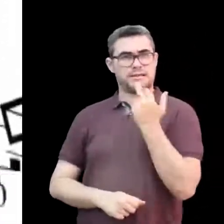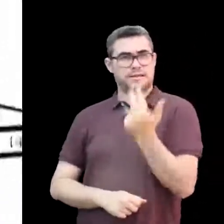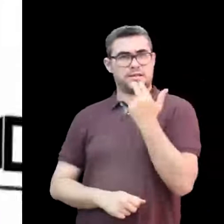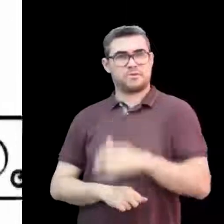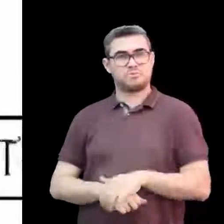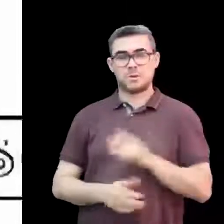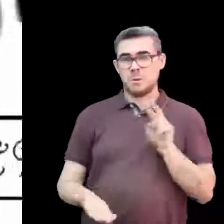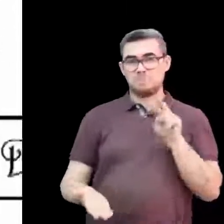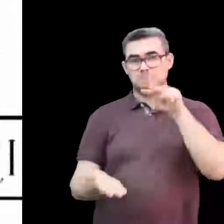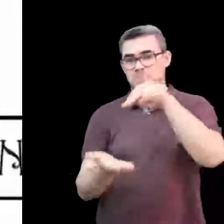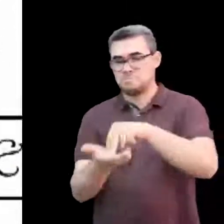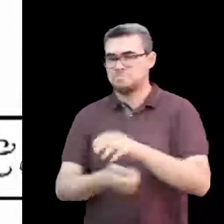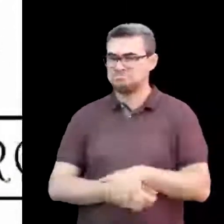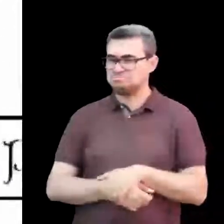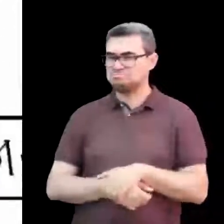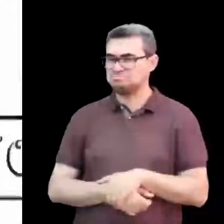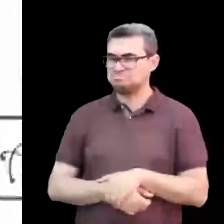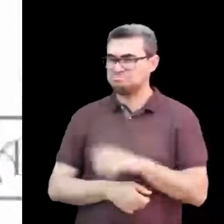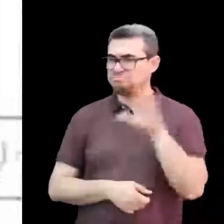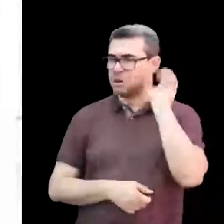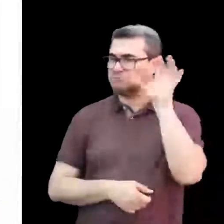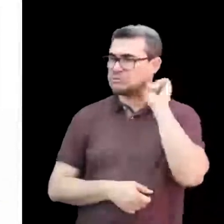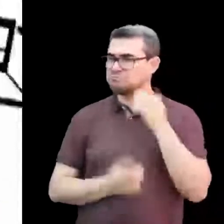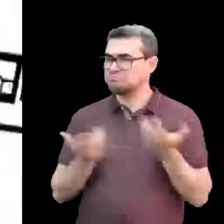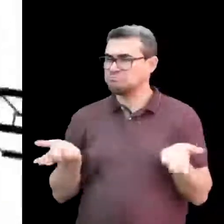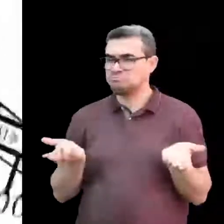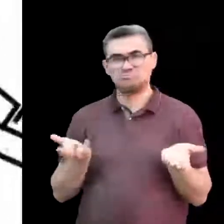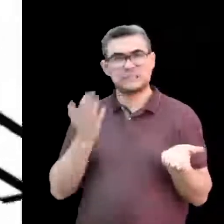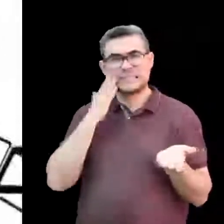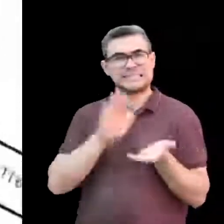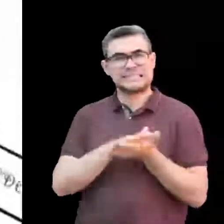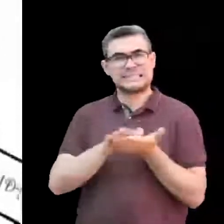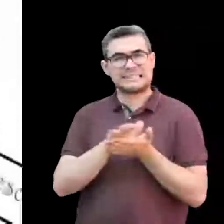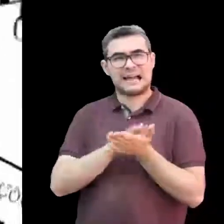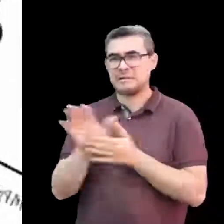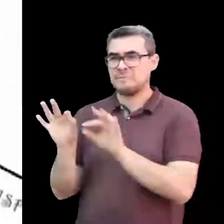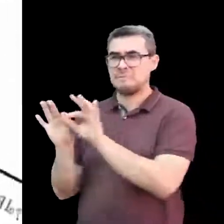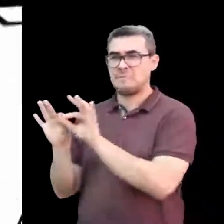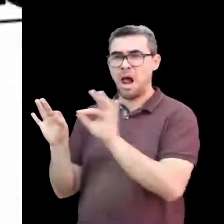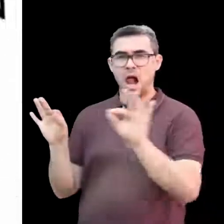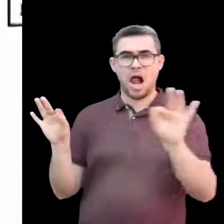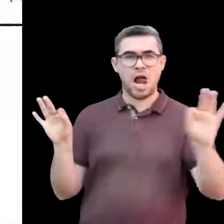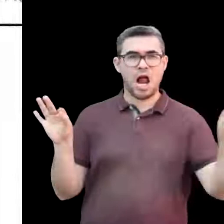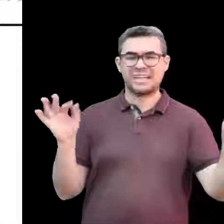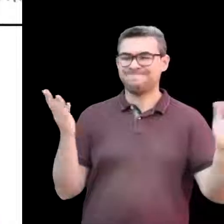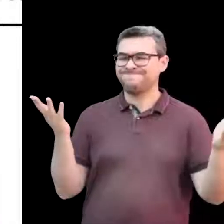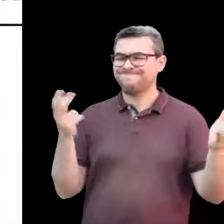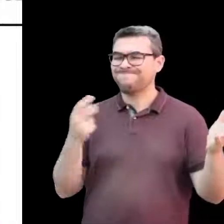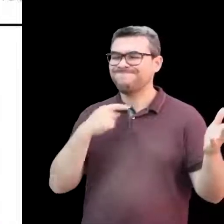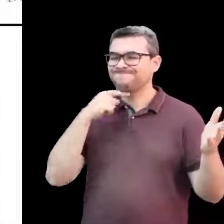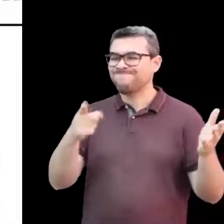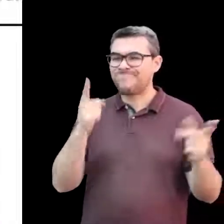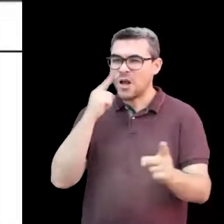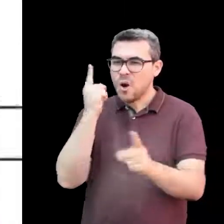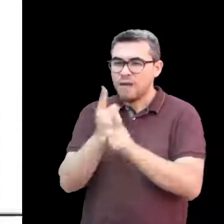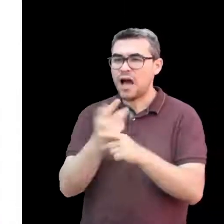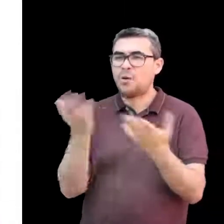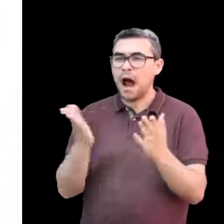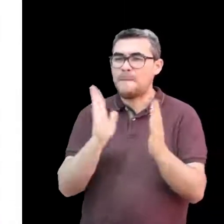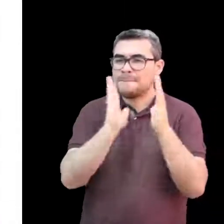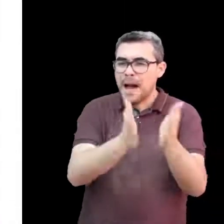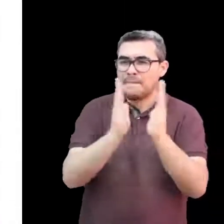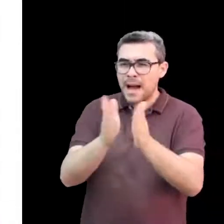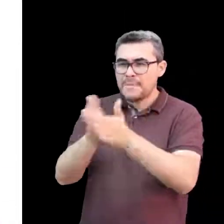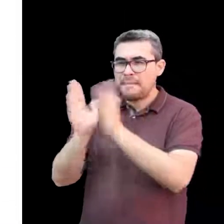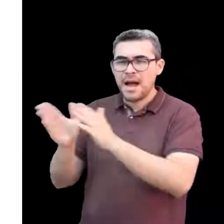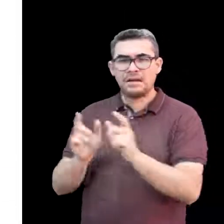a língua. Você vai ouvi-la como uma linha sonora contínua, sem sentido. Você não sabe identificar as porções que façam